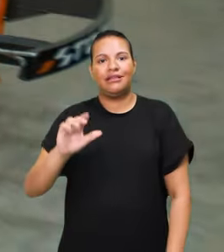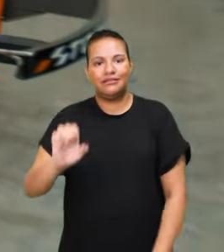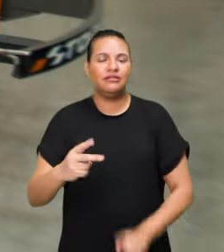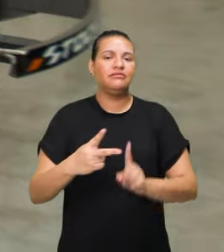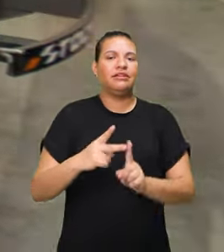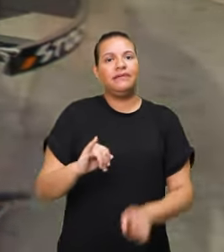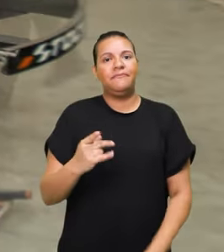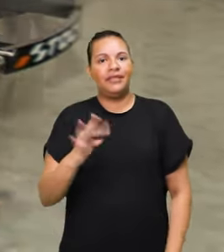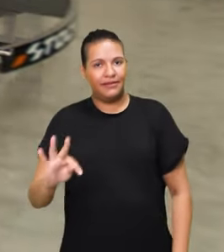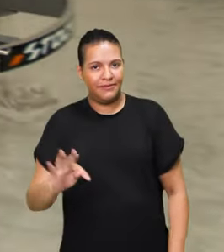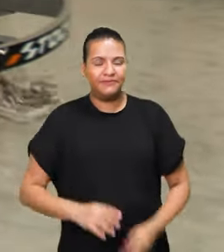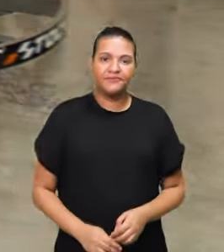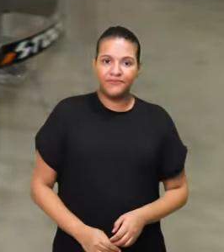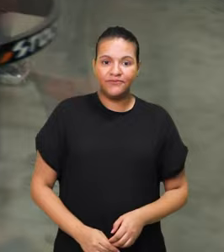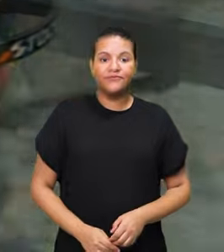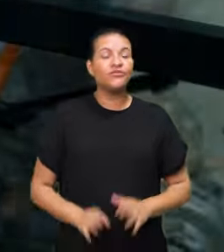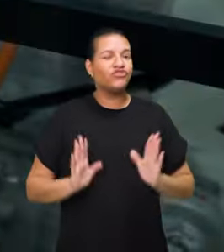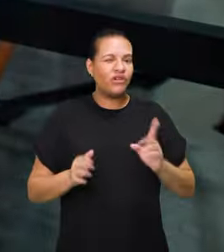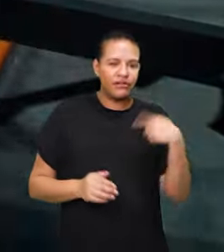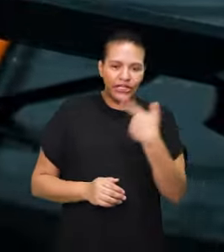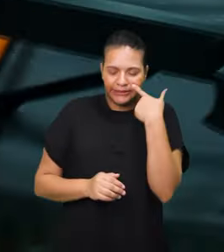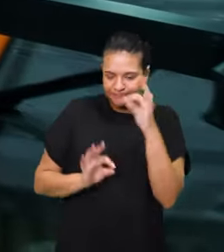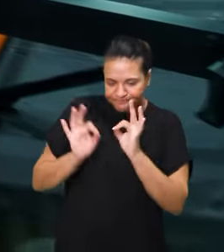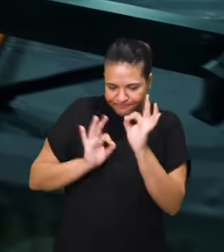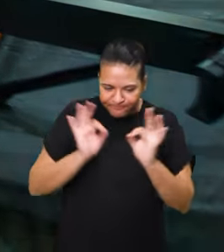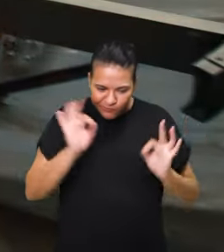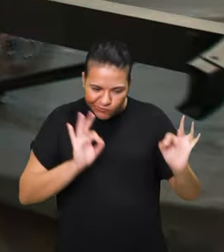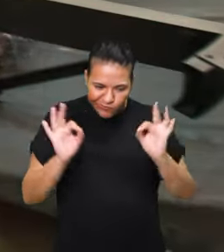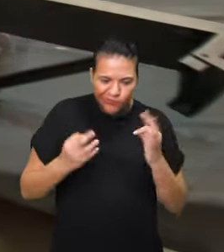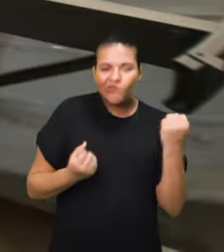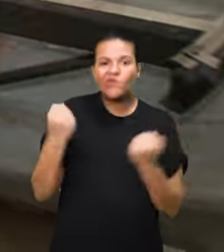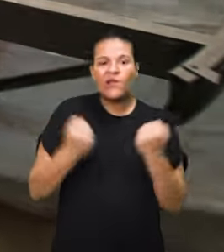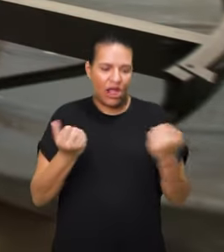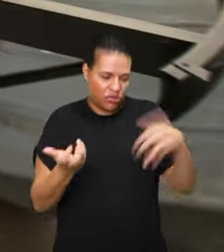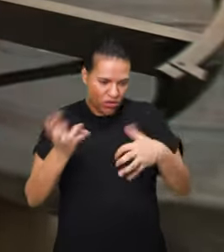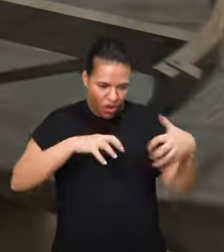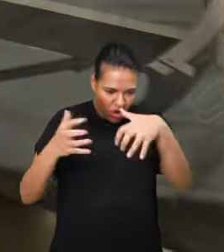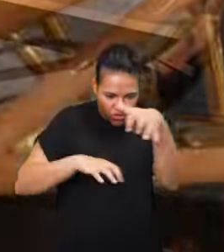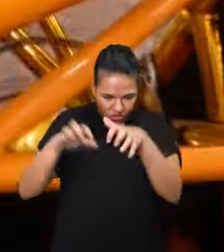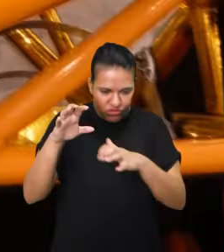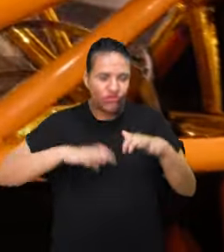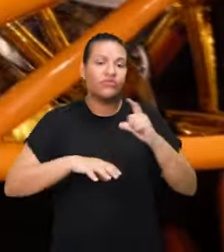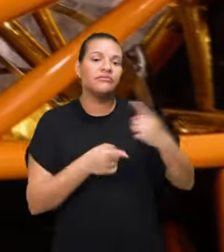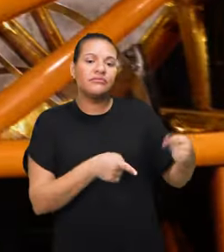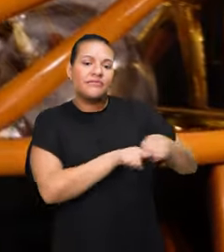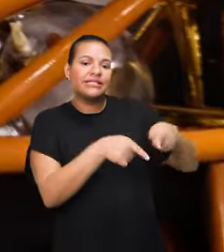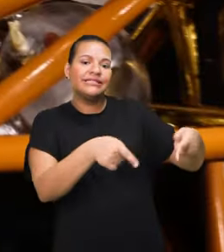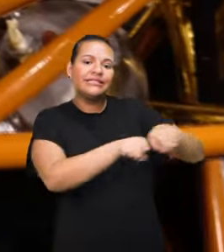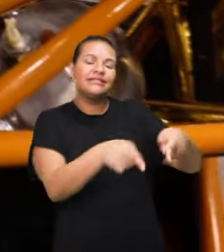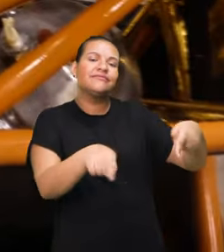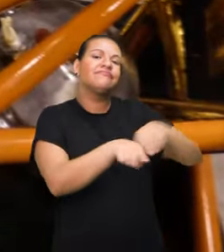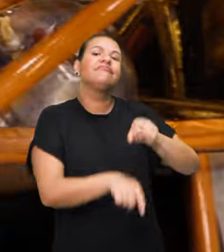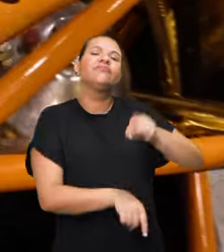audace junto ch laranja a gente olhou muito pro modelo de ser uma montadora de carro buscar parceiros que são